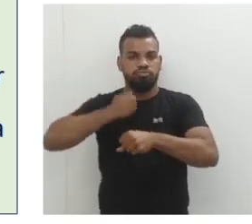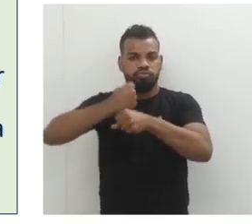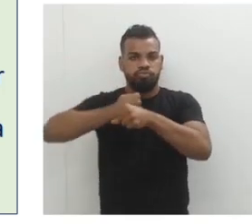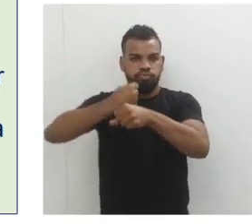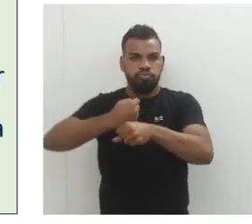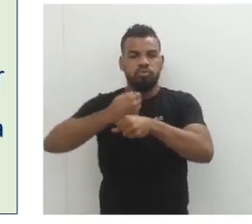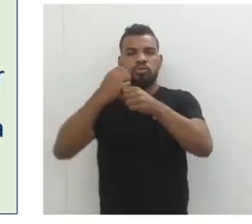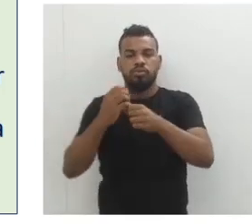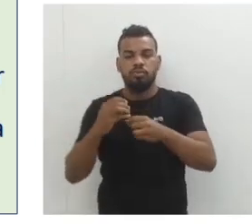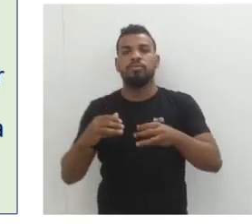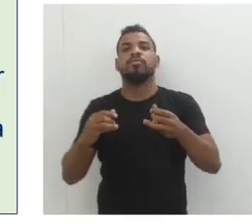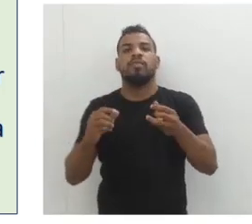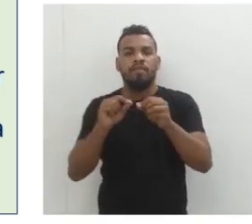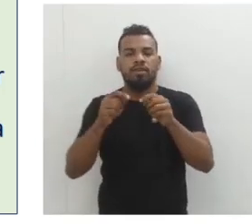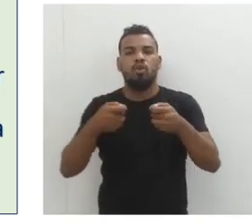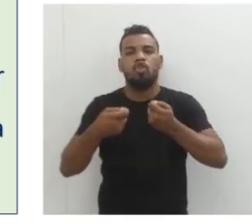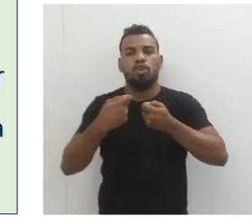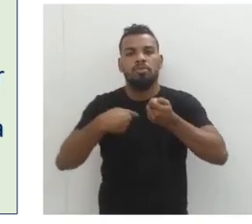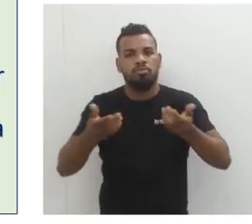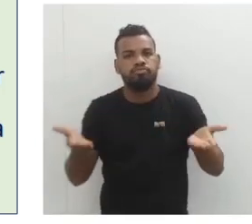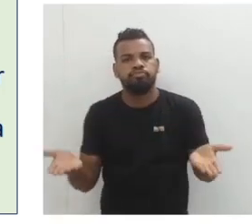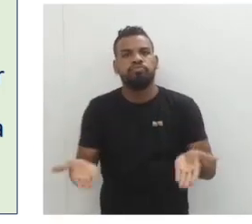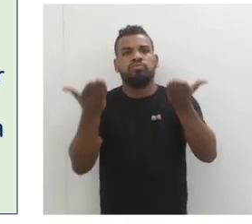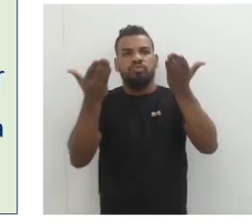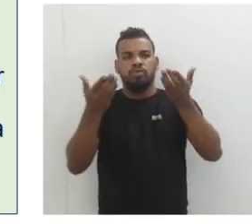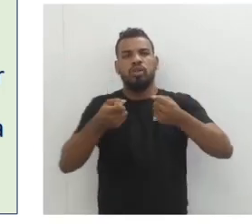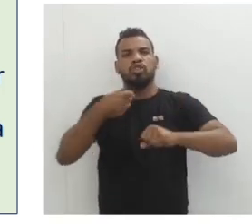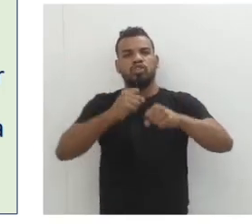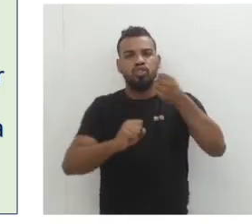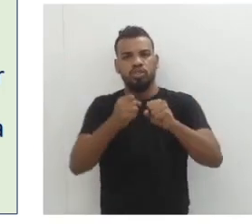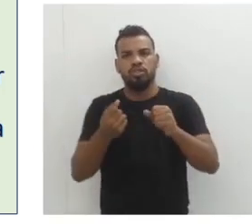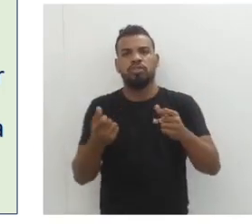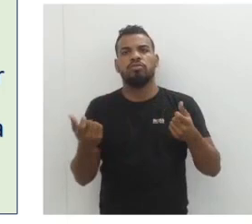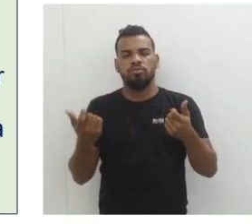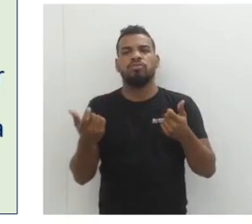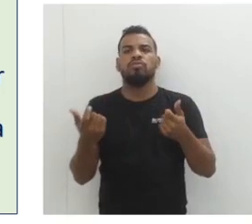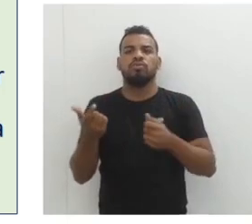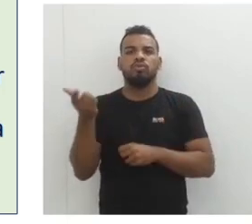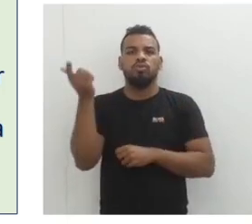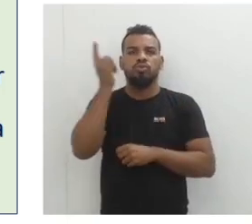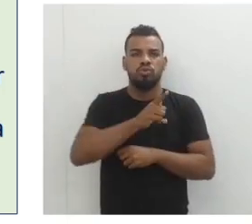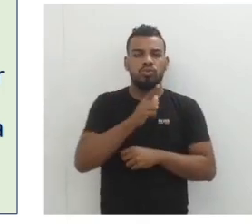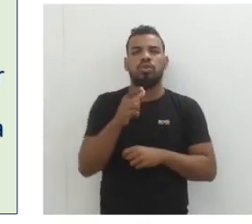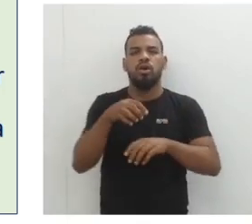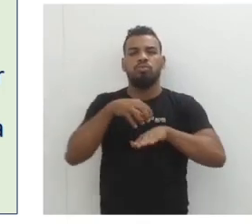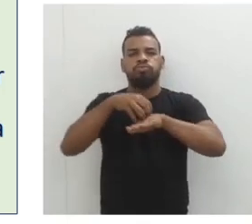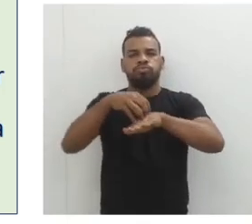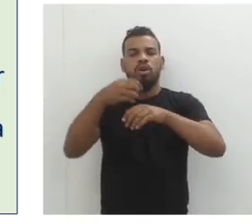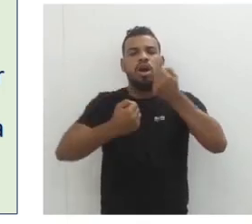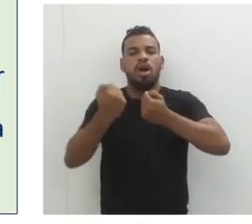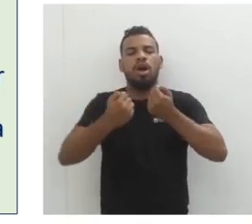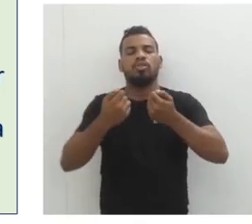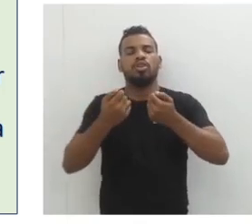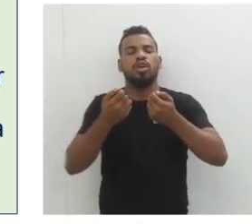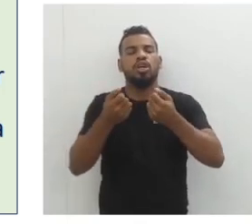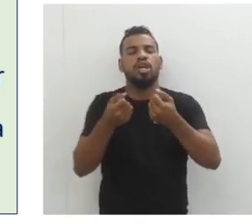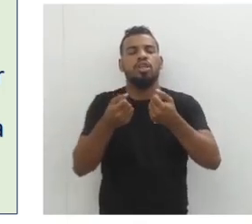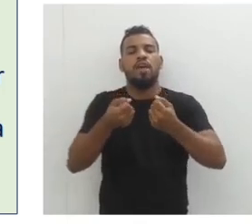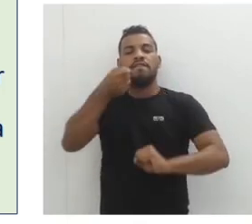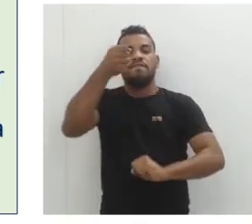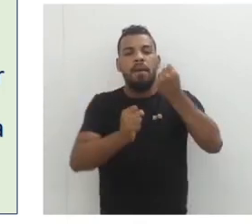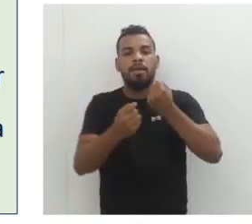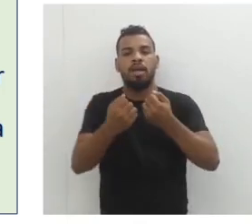impulsiona a economia através da indústria, sobretudo a automobilística. Ao contrário